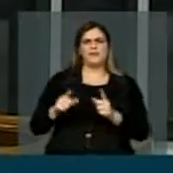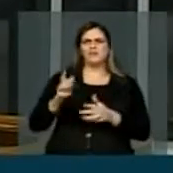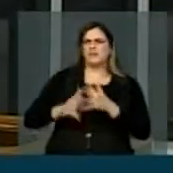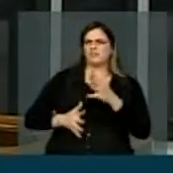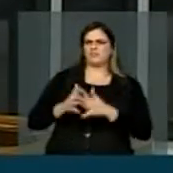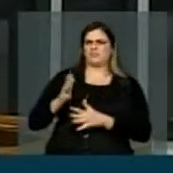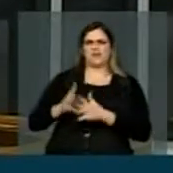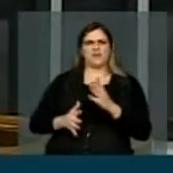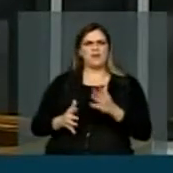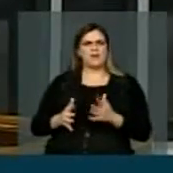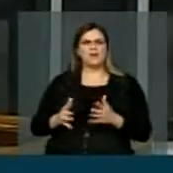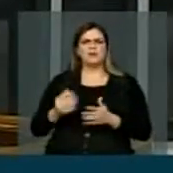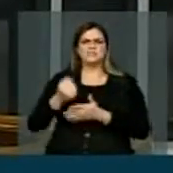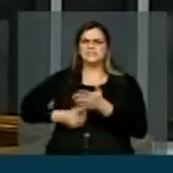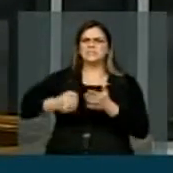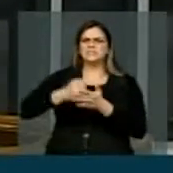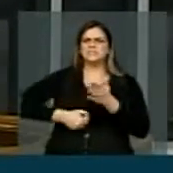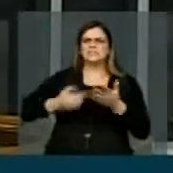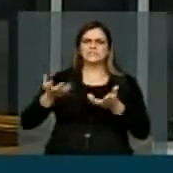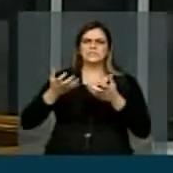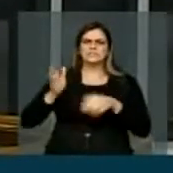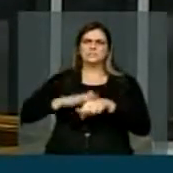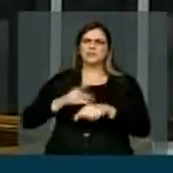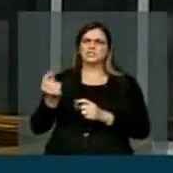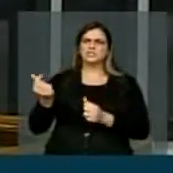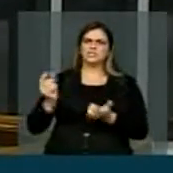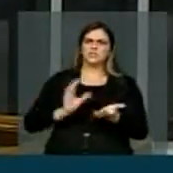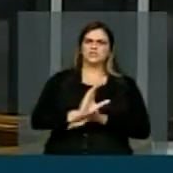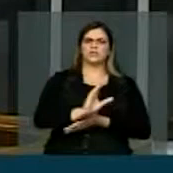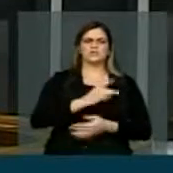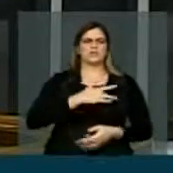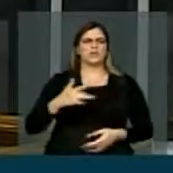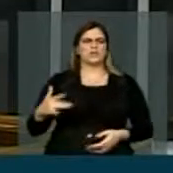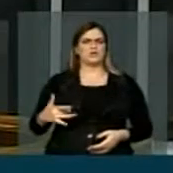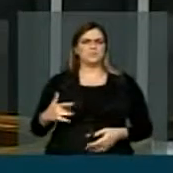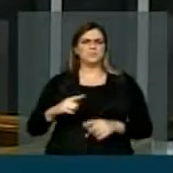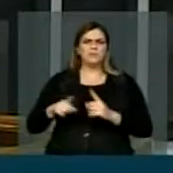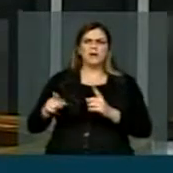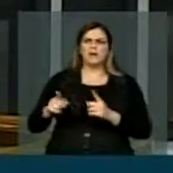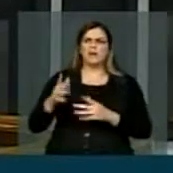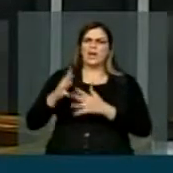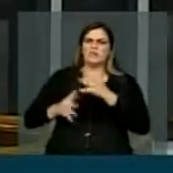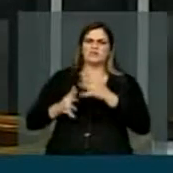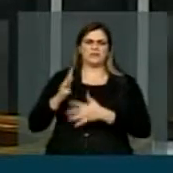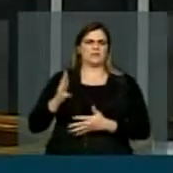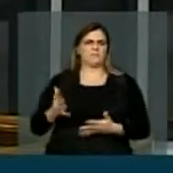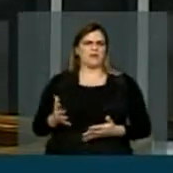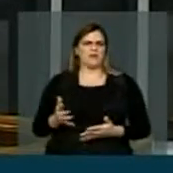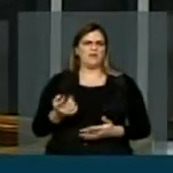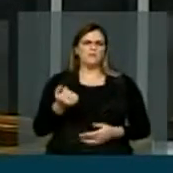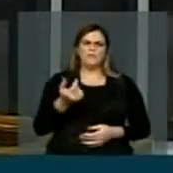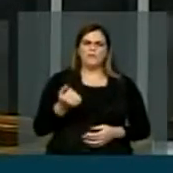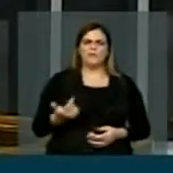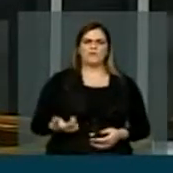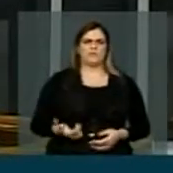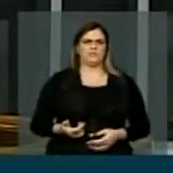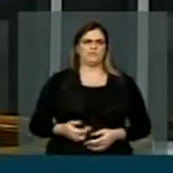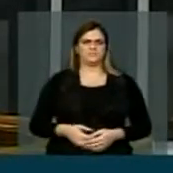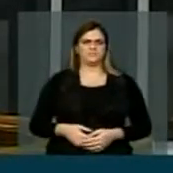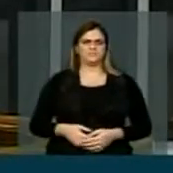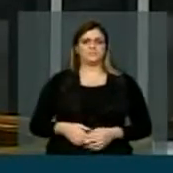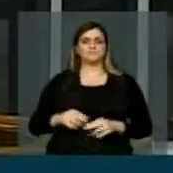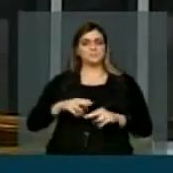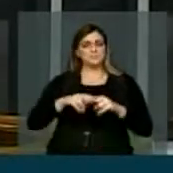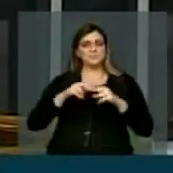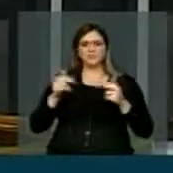Quando se busca mais dinheiro para a saúde pública, nos deparamos com essas resistências. O subfinanciamento atinge em